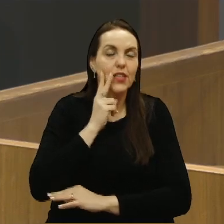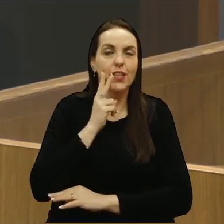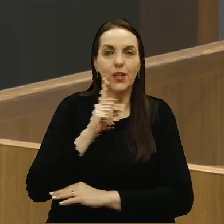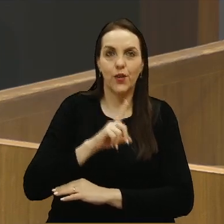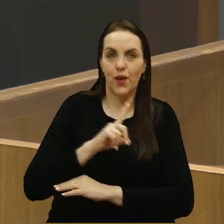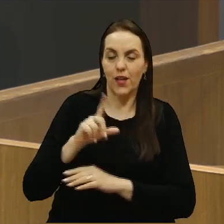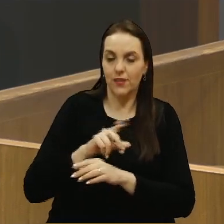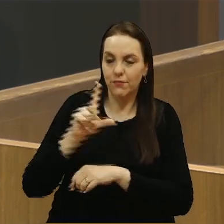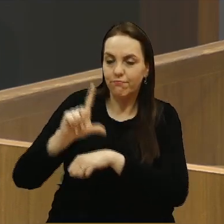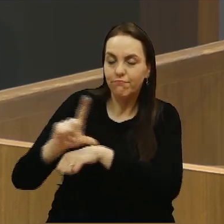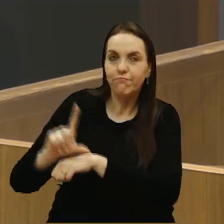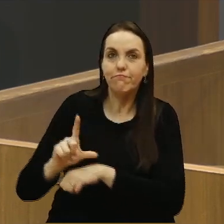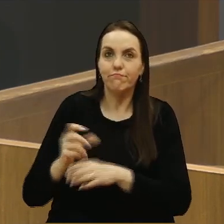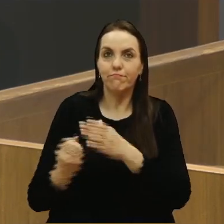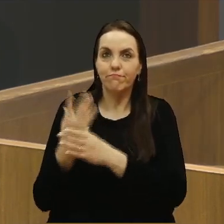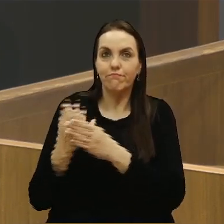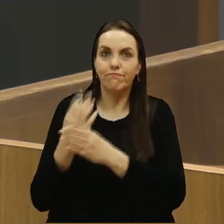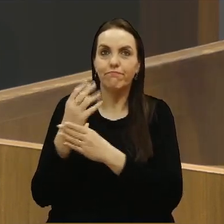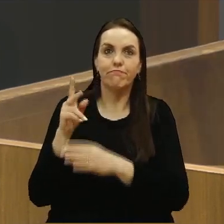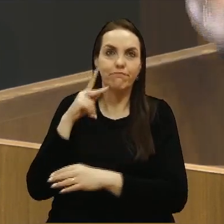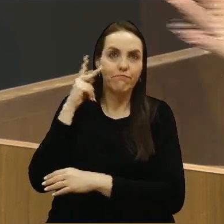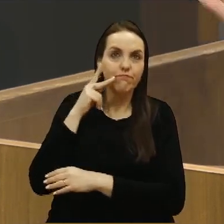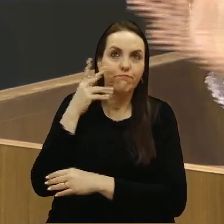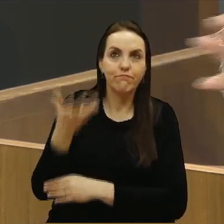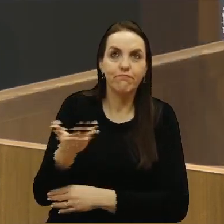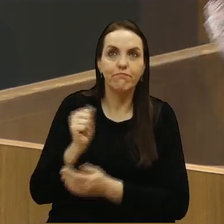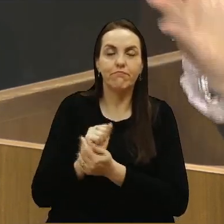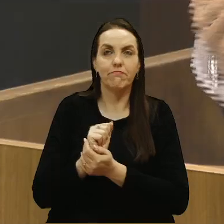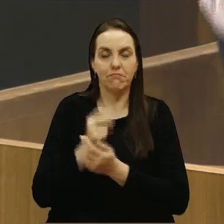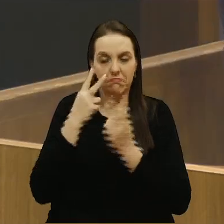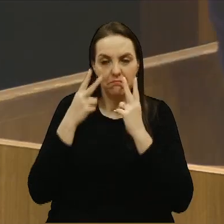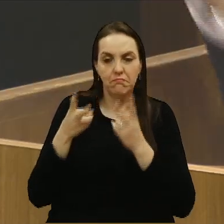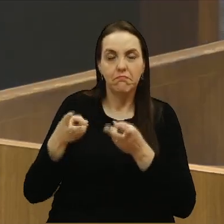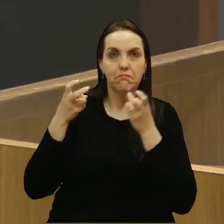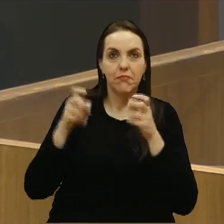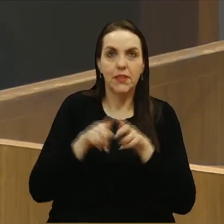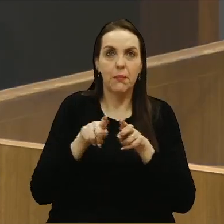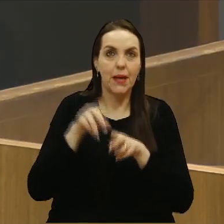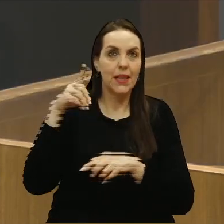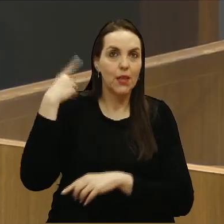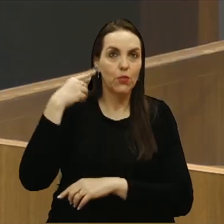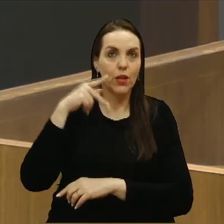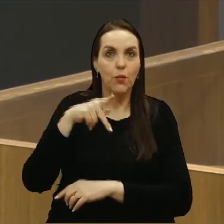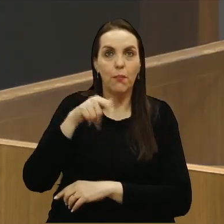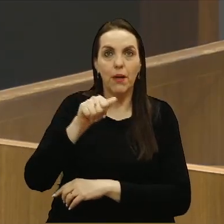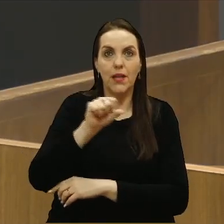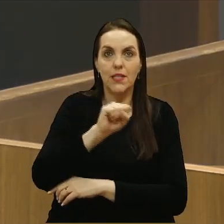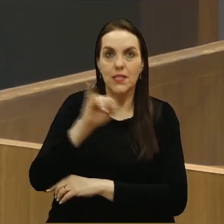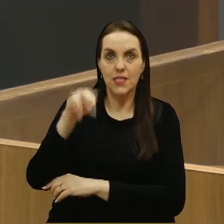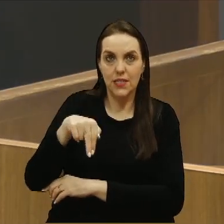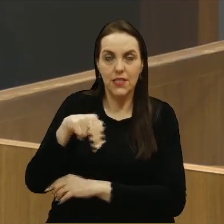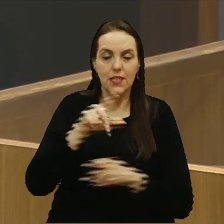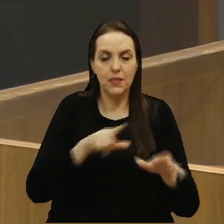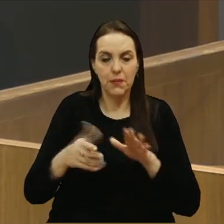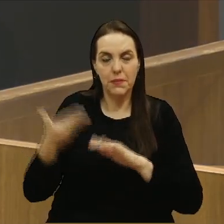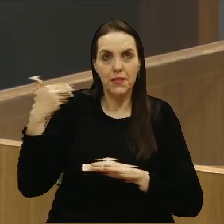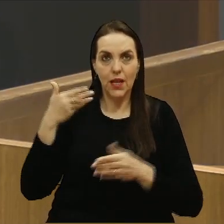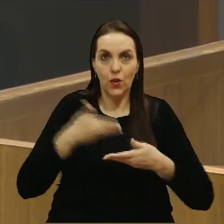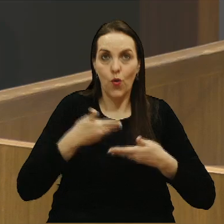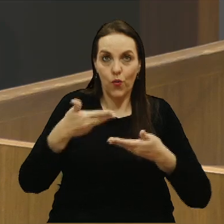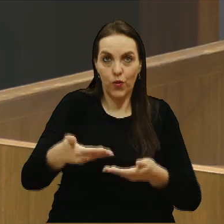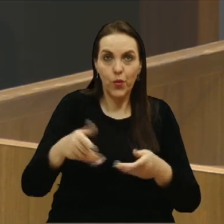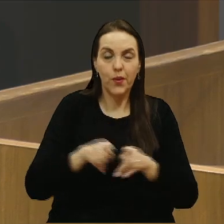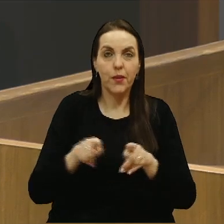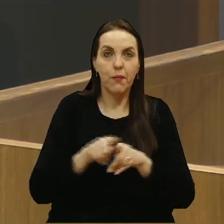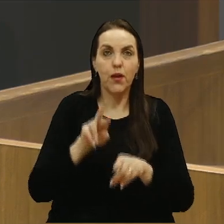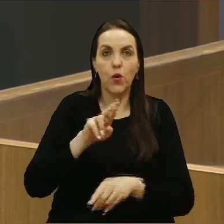vinícola. Nós viemos até o deputado Pazin, semana passada, nos convidou, junto com o Rudimar, o secretário